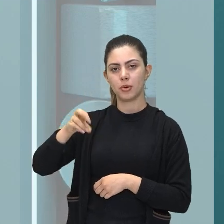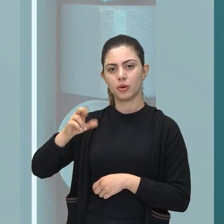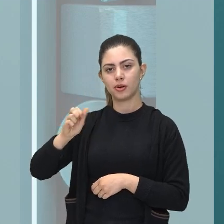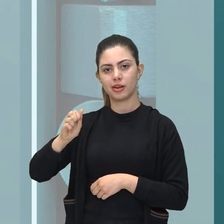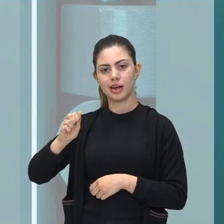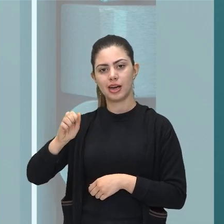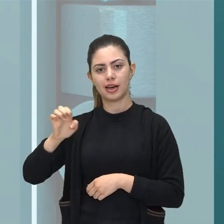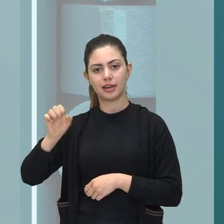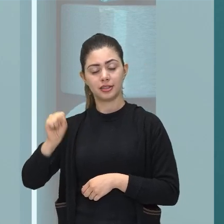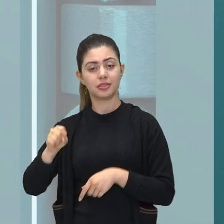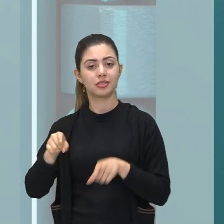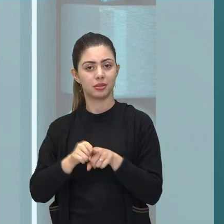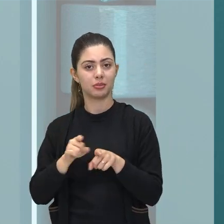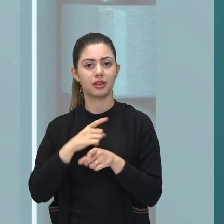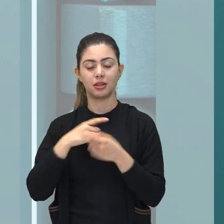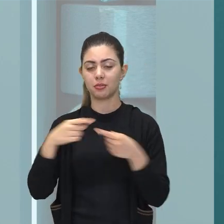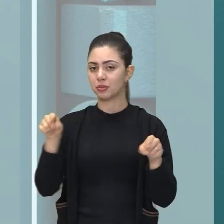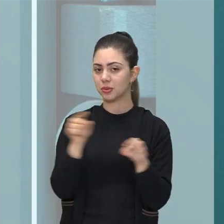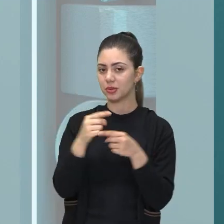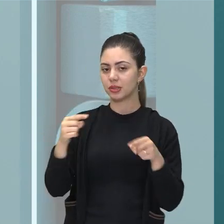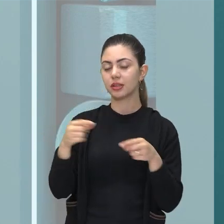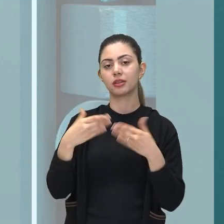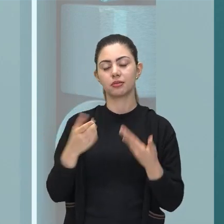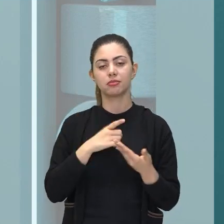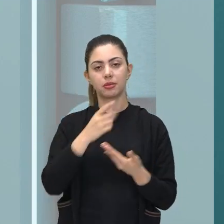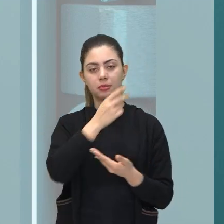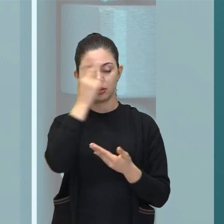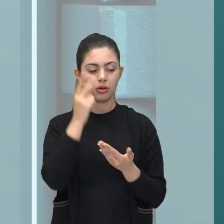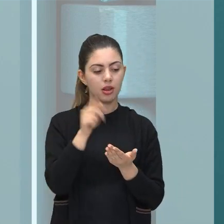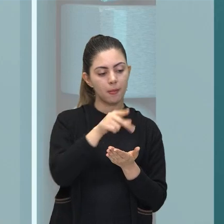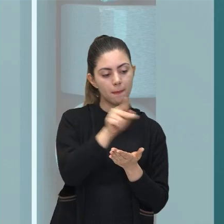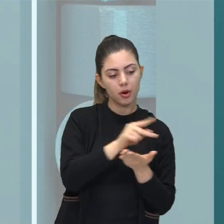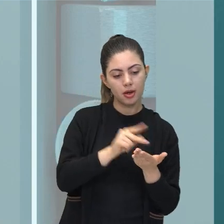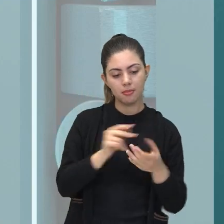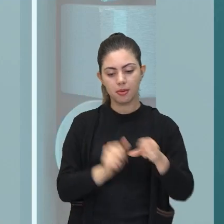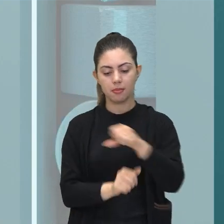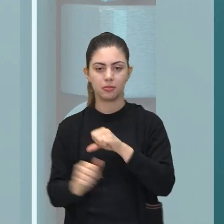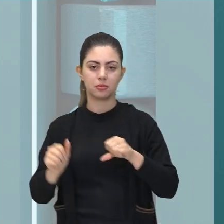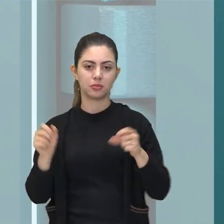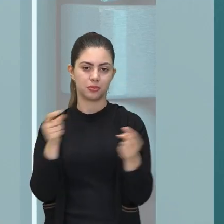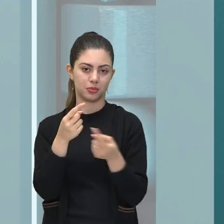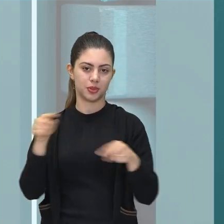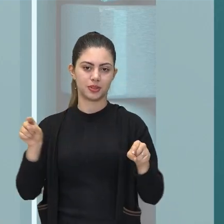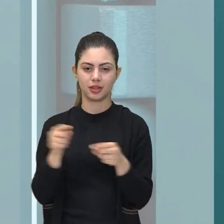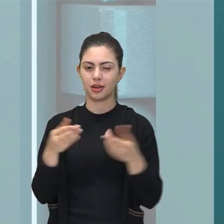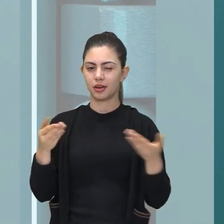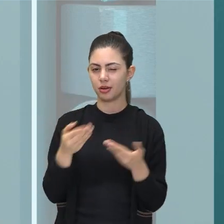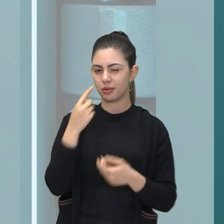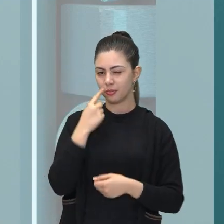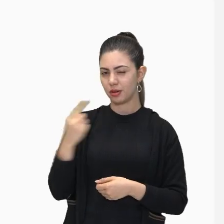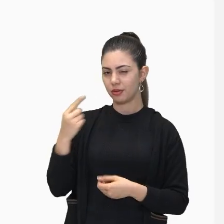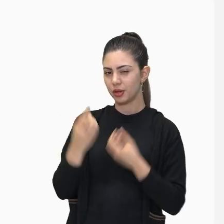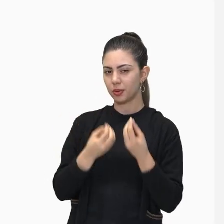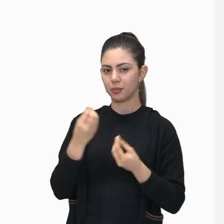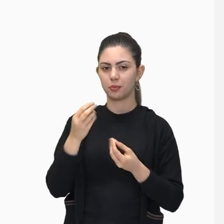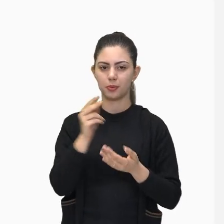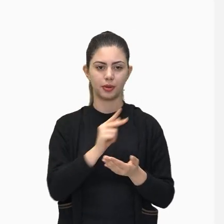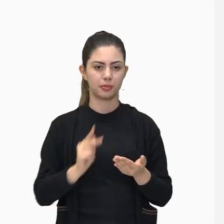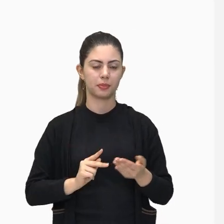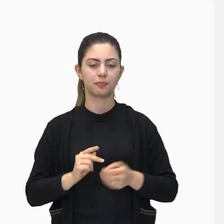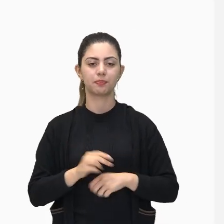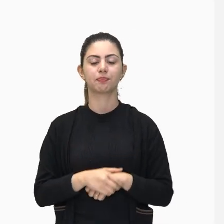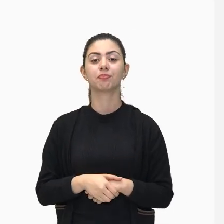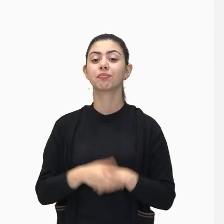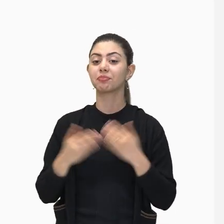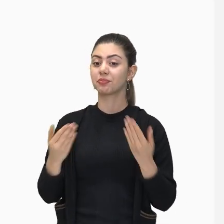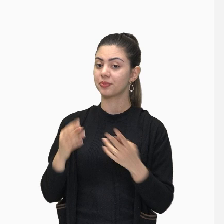e pegaram aí o poema que ele fez para transformar em uma música. Bora dar uma olhadinha então no nosso poema? Então